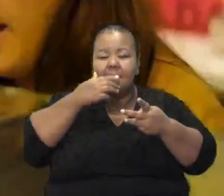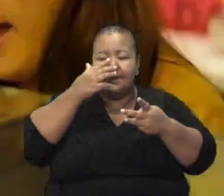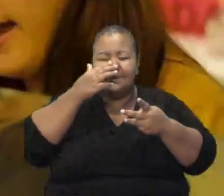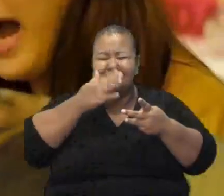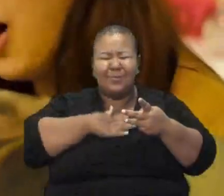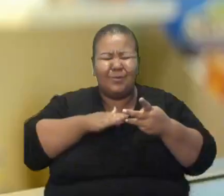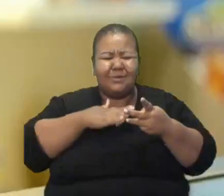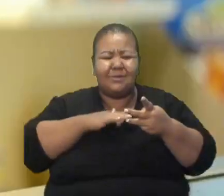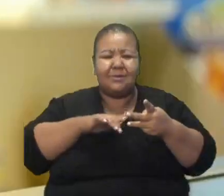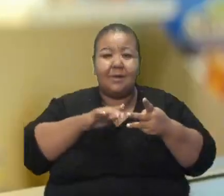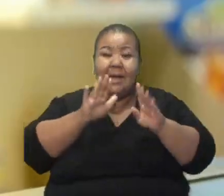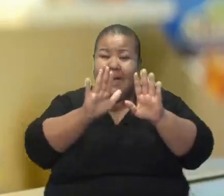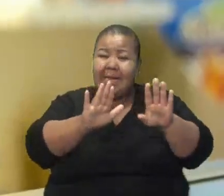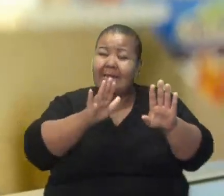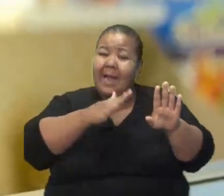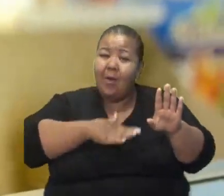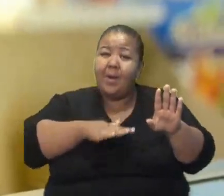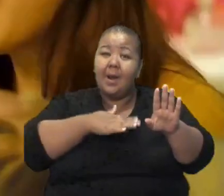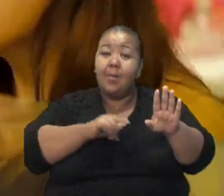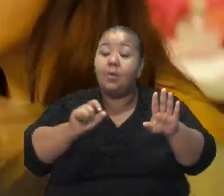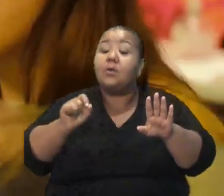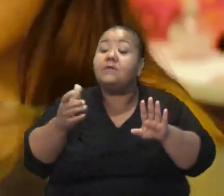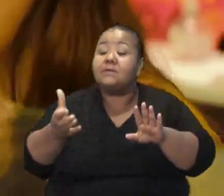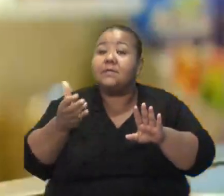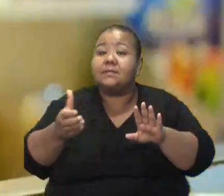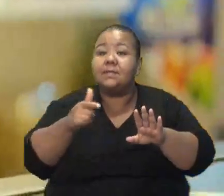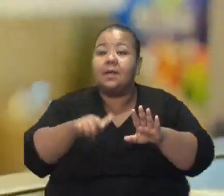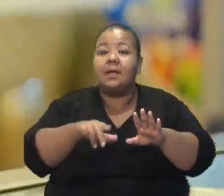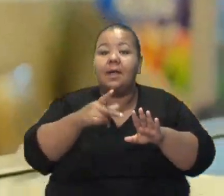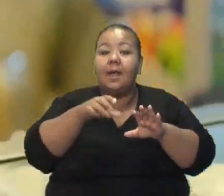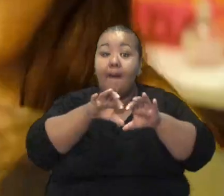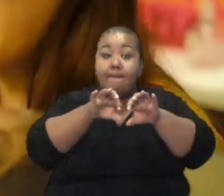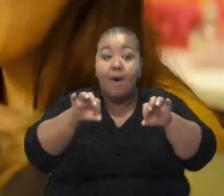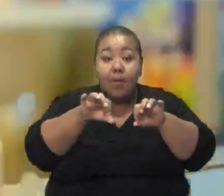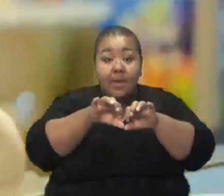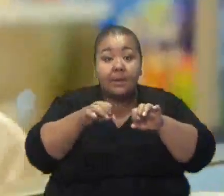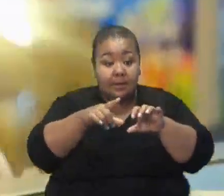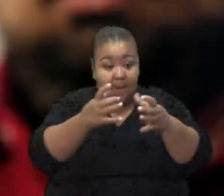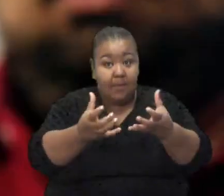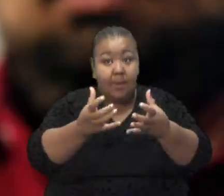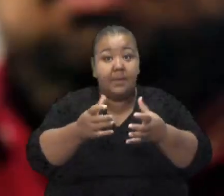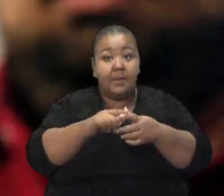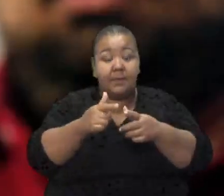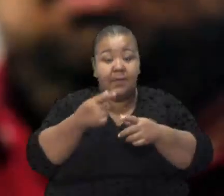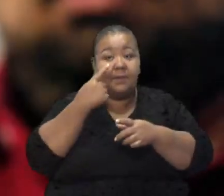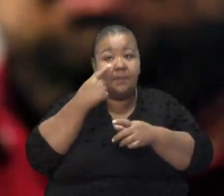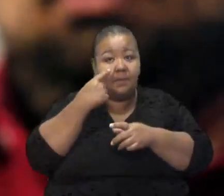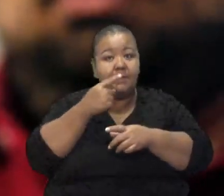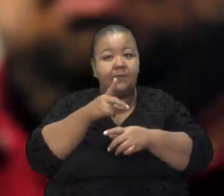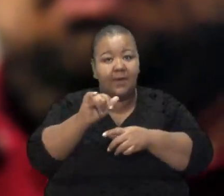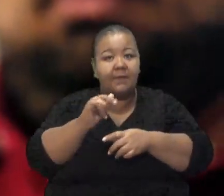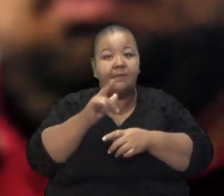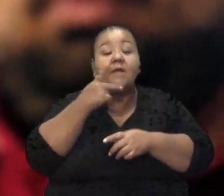pimentão. Fala, o que mais? Calma, O que você eu tô quer? pensando. Eu quero palmito. Quer palmito? Quero palmito. Fala, Quero. não, palmito.